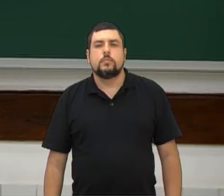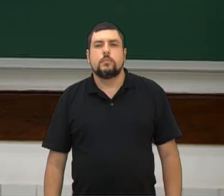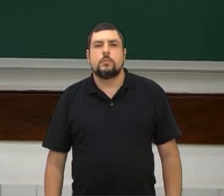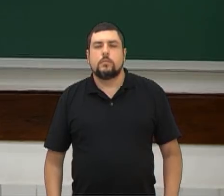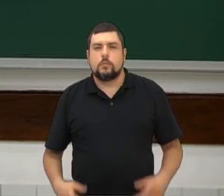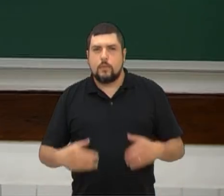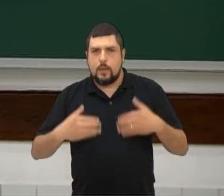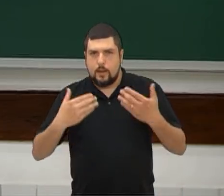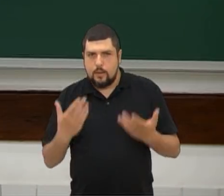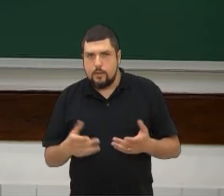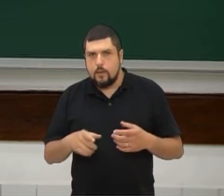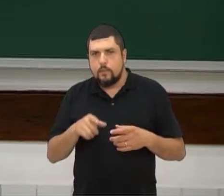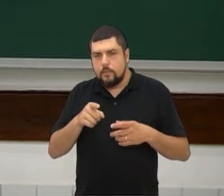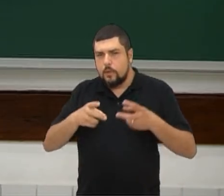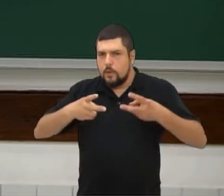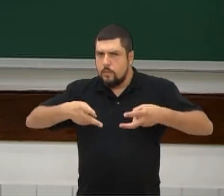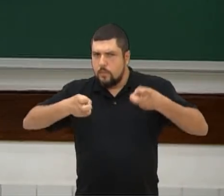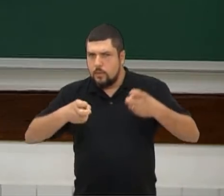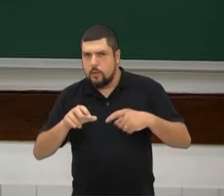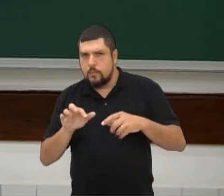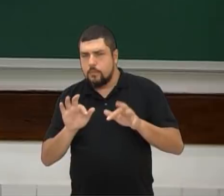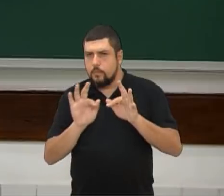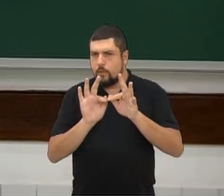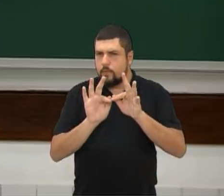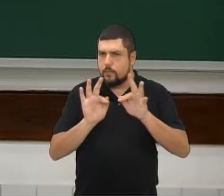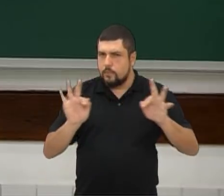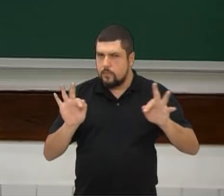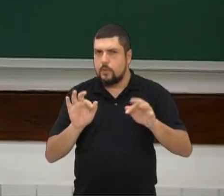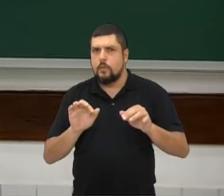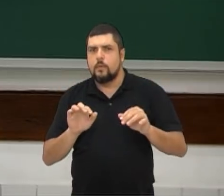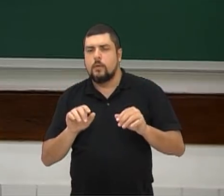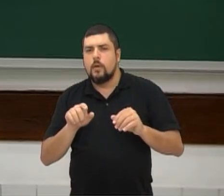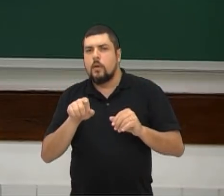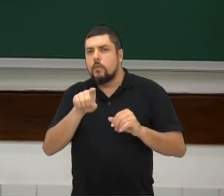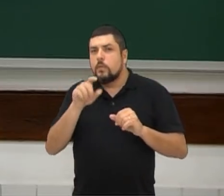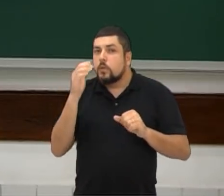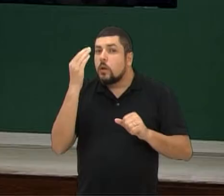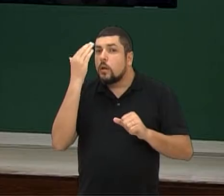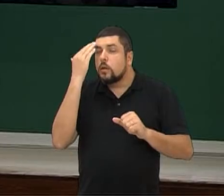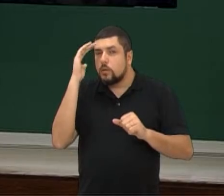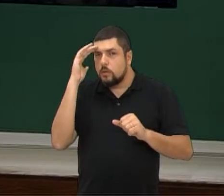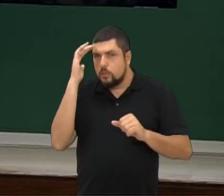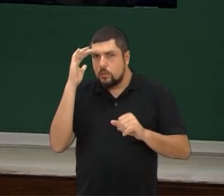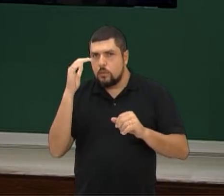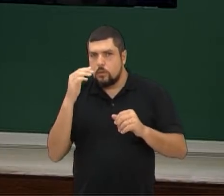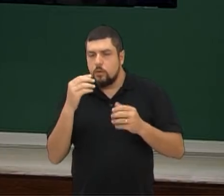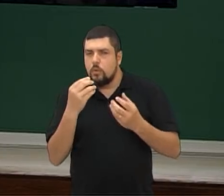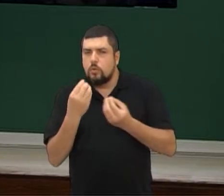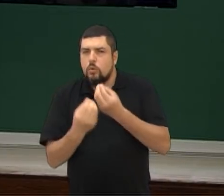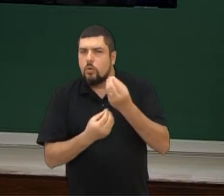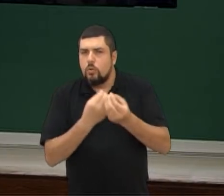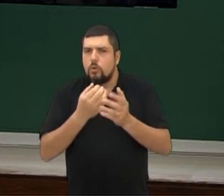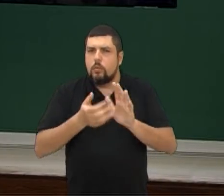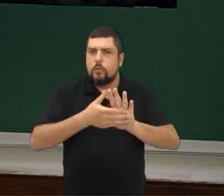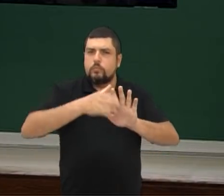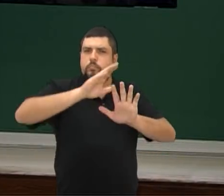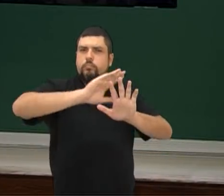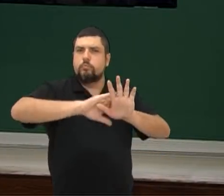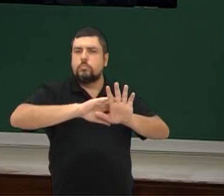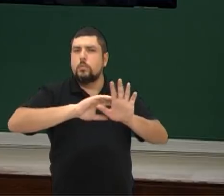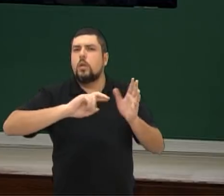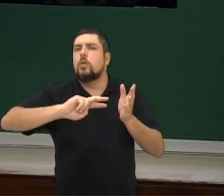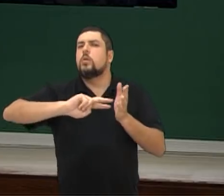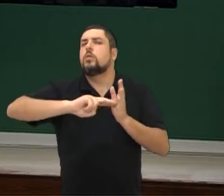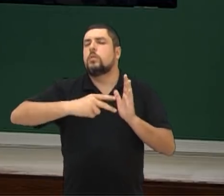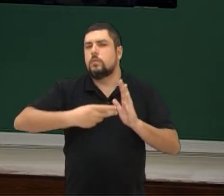Deu tempo para vocês analisarem essas orações? Conseguiram entender essa produção de sentidos? Lembrando